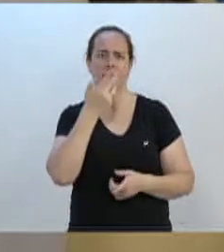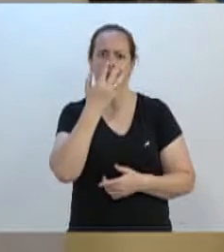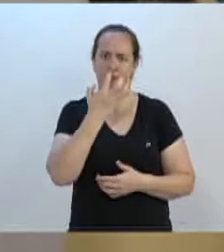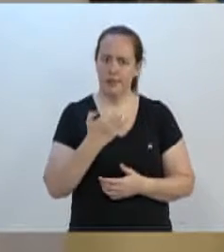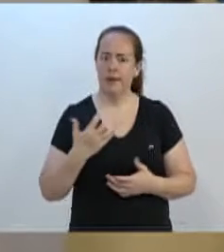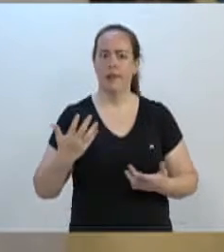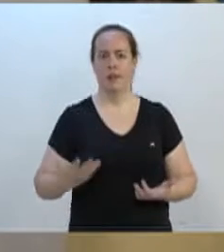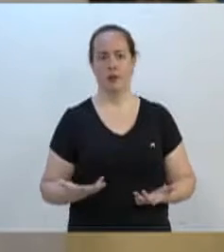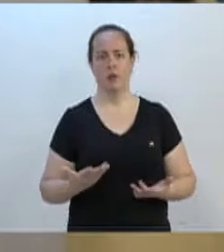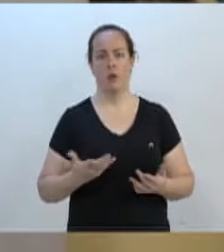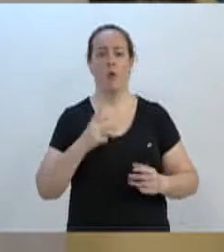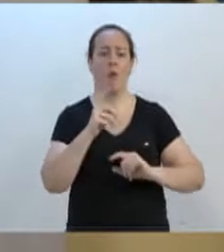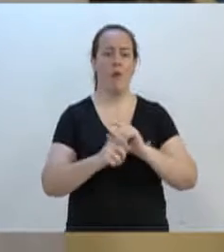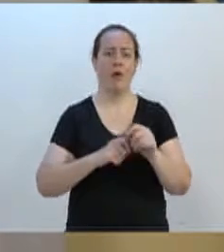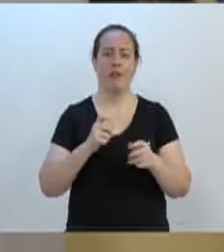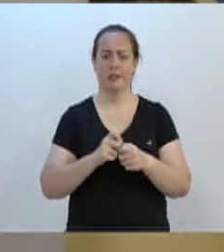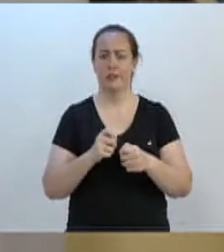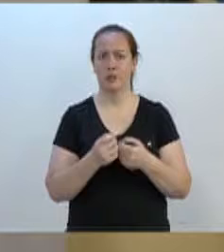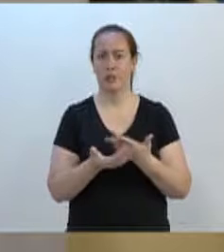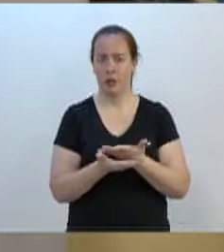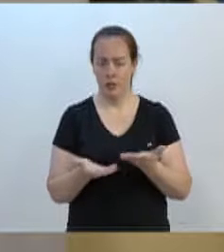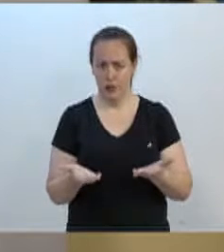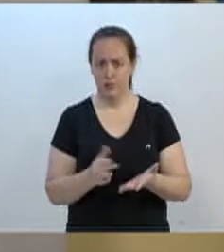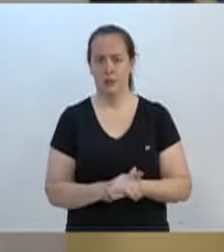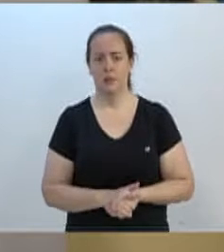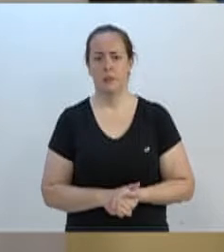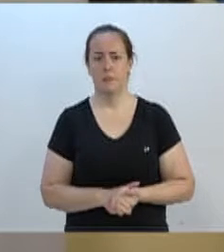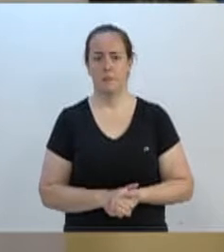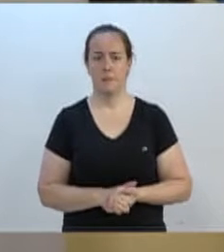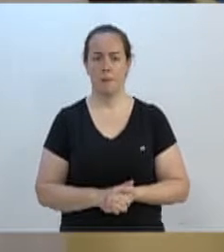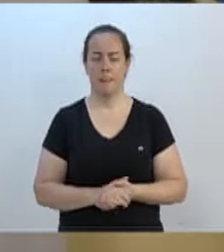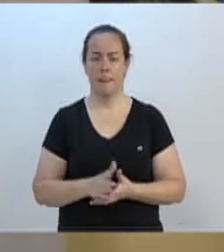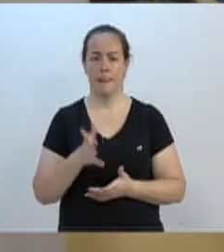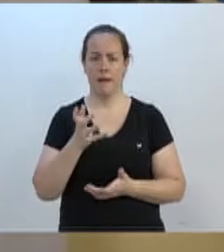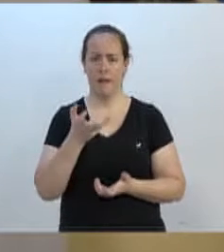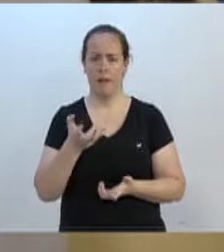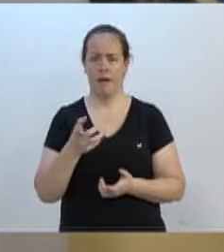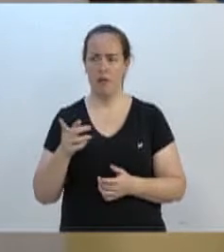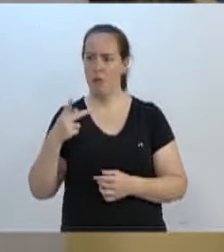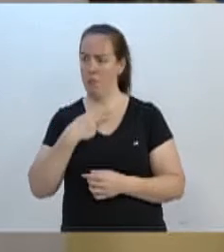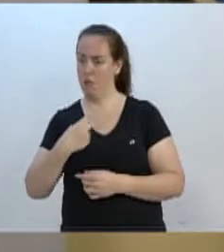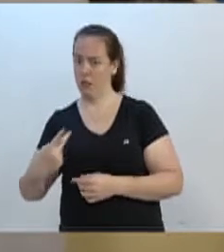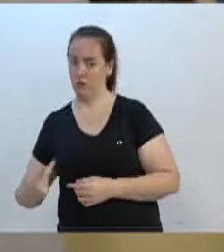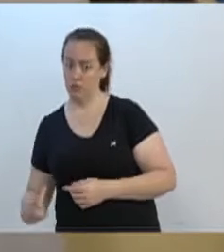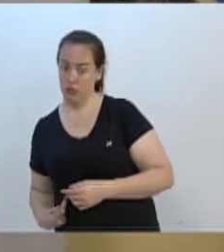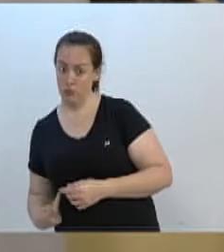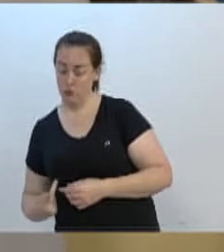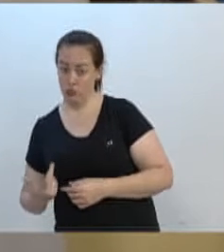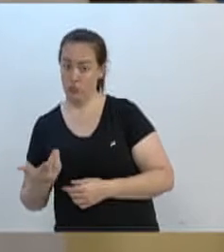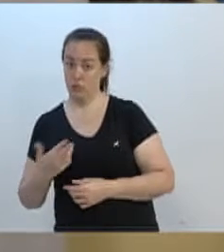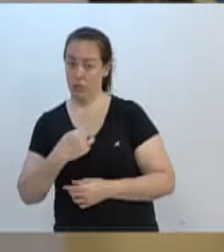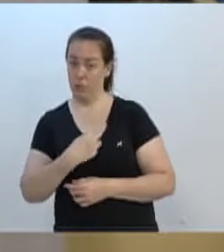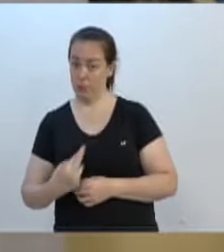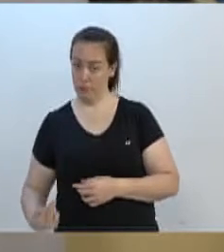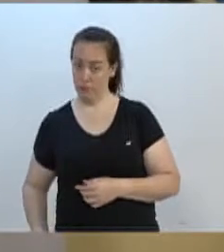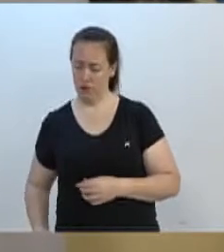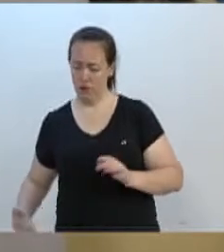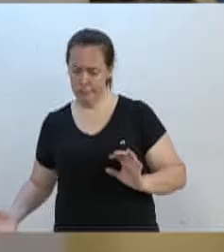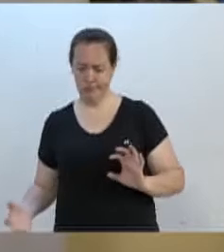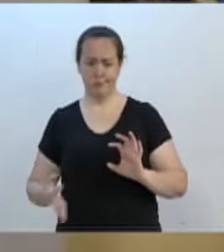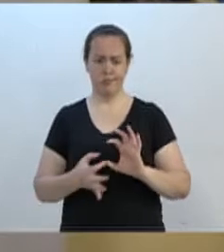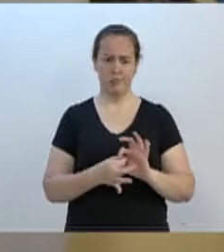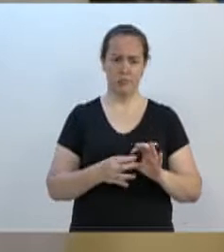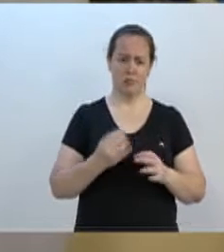uma covardia o que eles pretendem fazer, querendo ligar o presidente da República, mas não somente isso, tem que